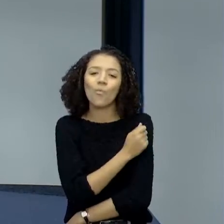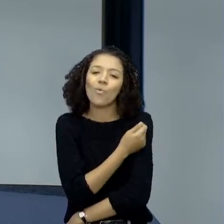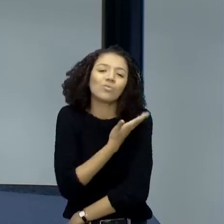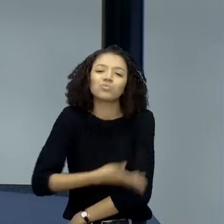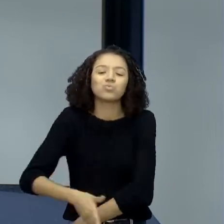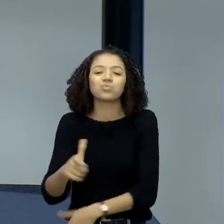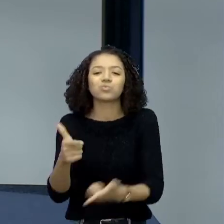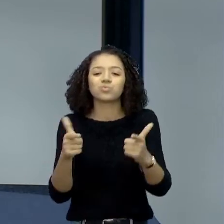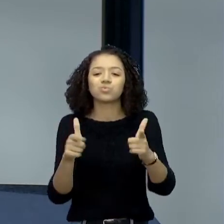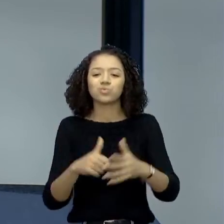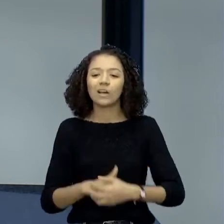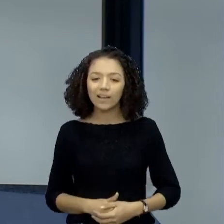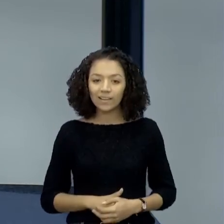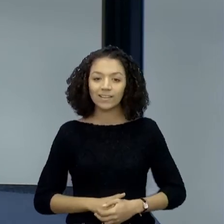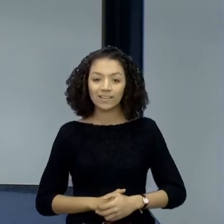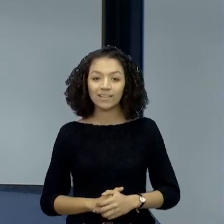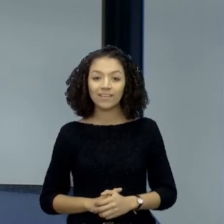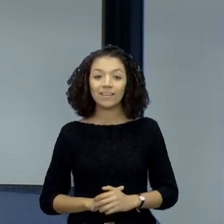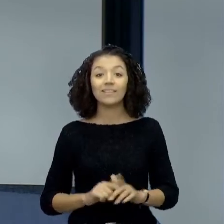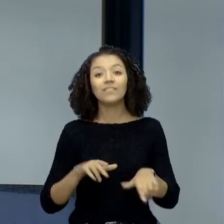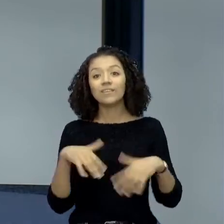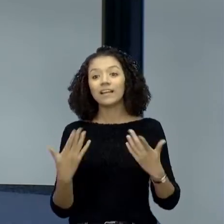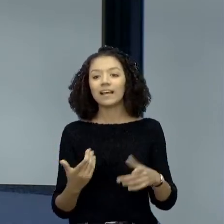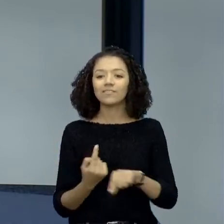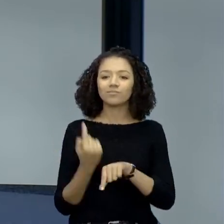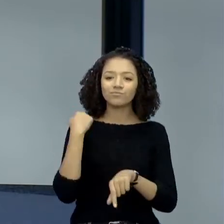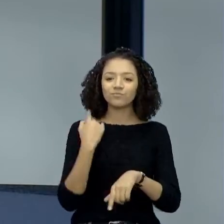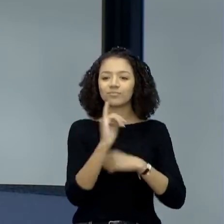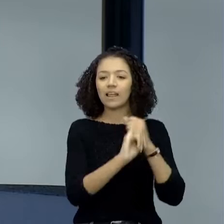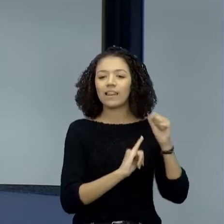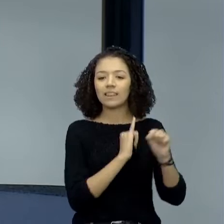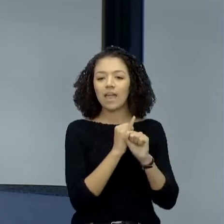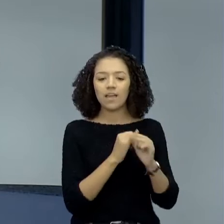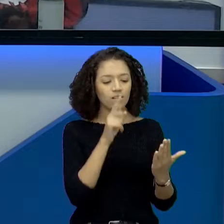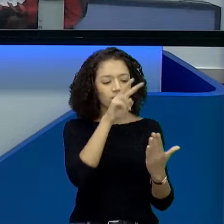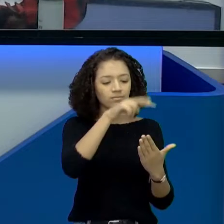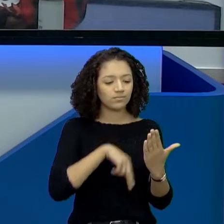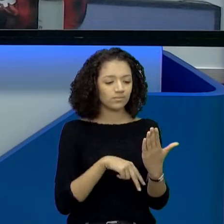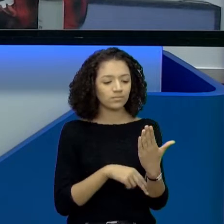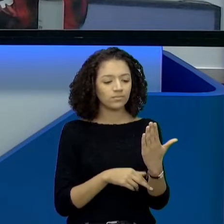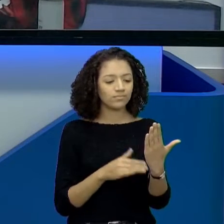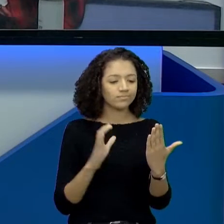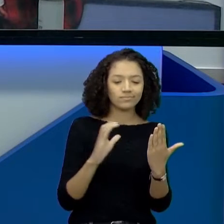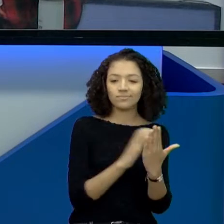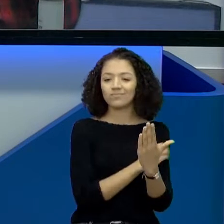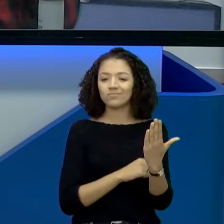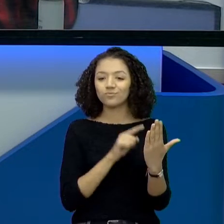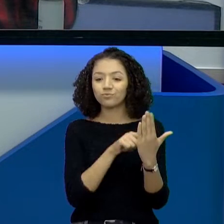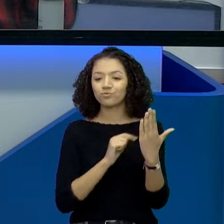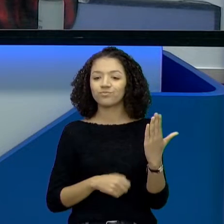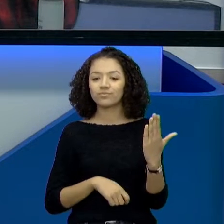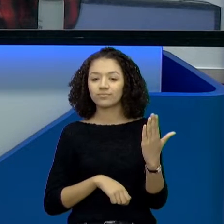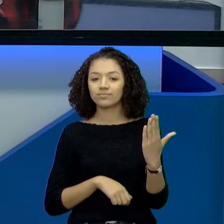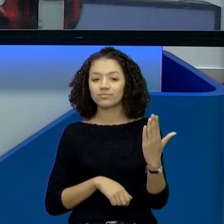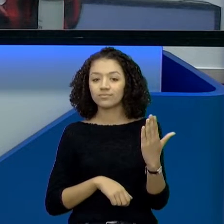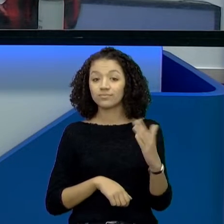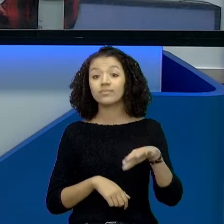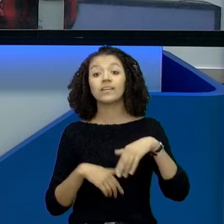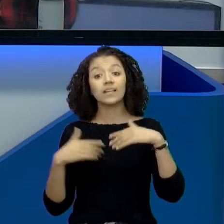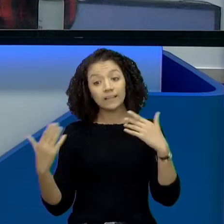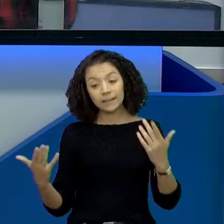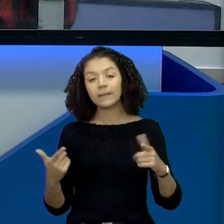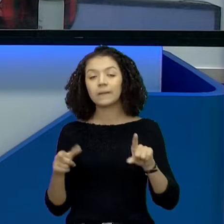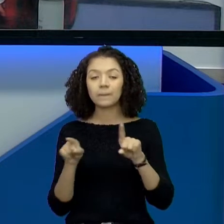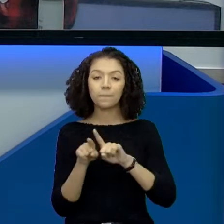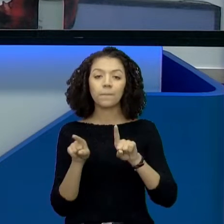geral básica, era muito mais tranquilo você ir na internet e já tinha algo ali mais direcionado, né? Sim, eu acho outra dificuldade também que a gente